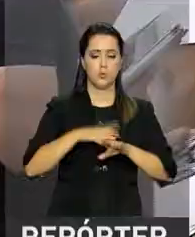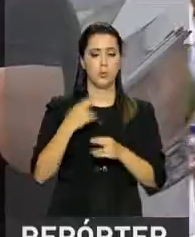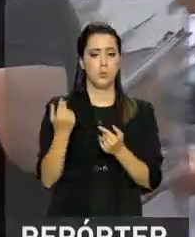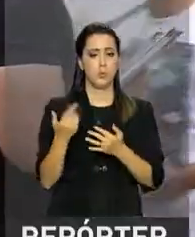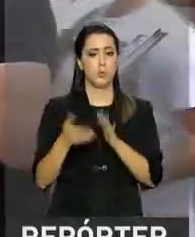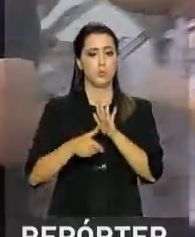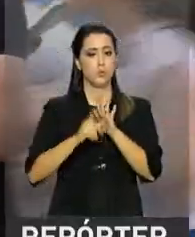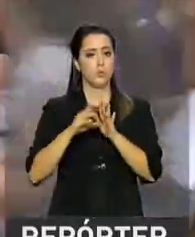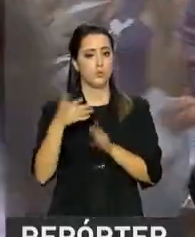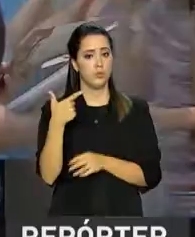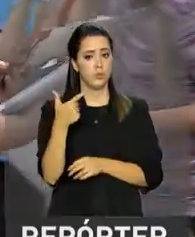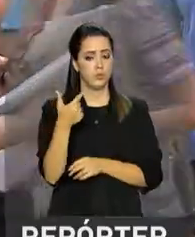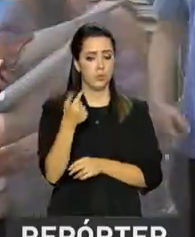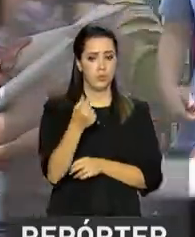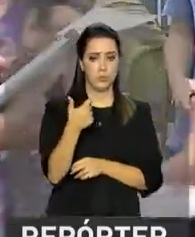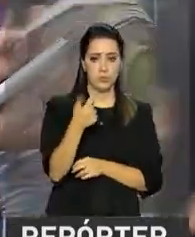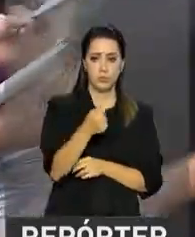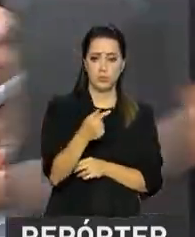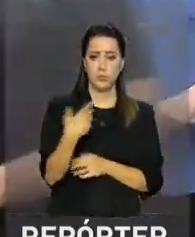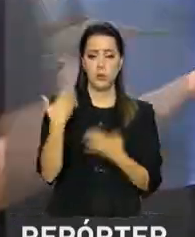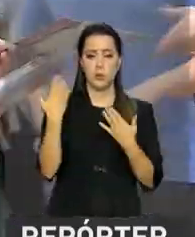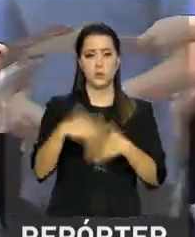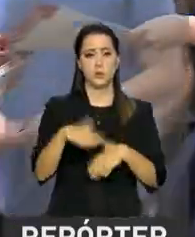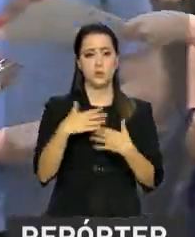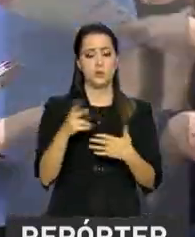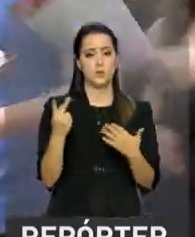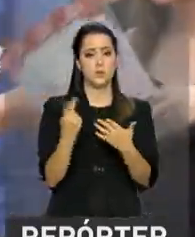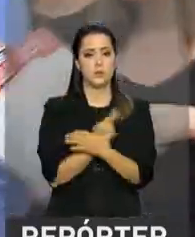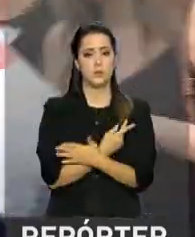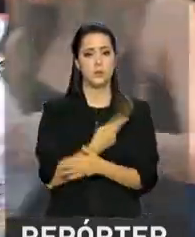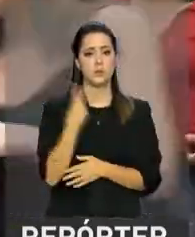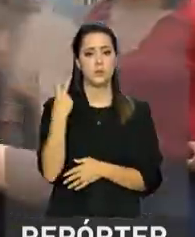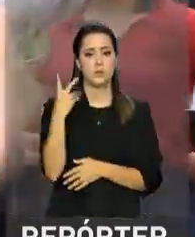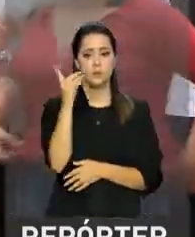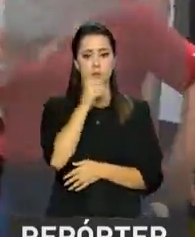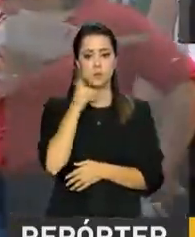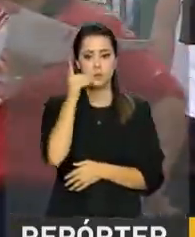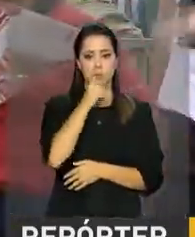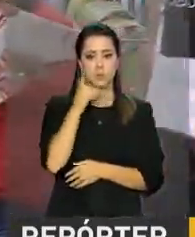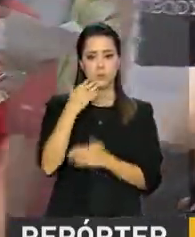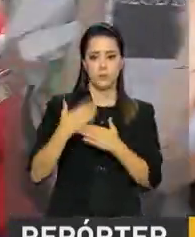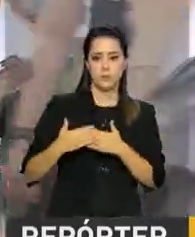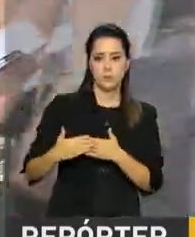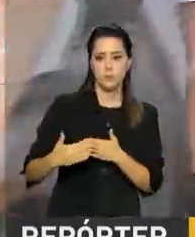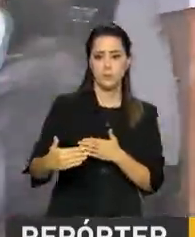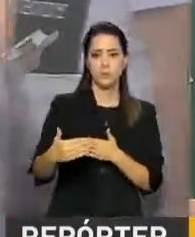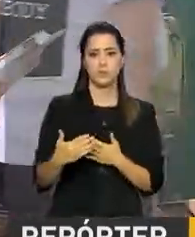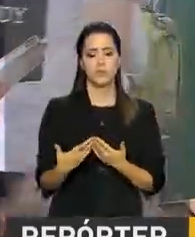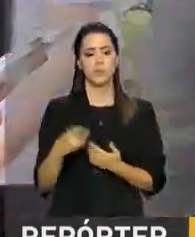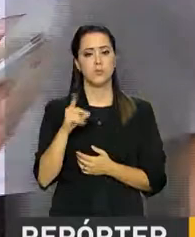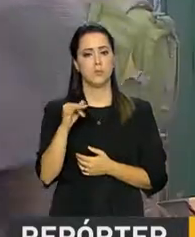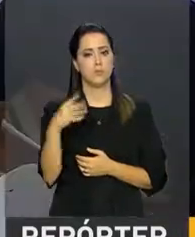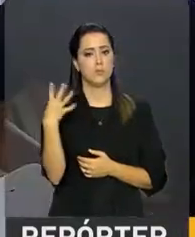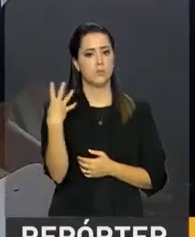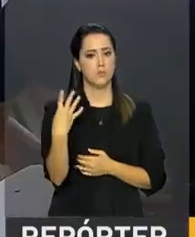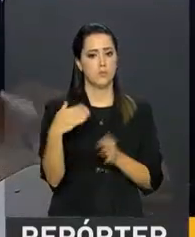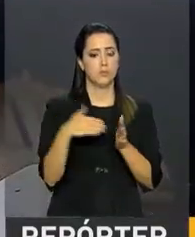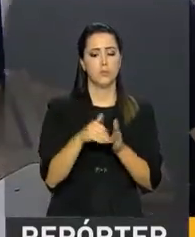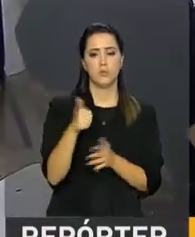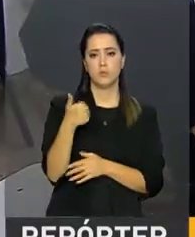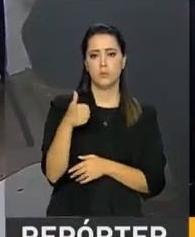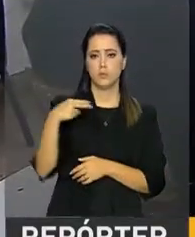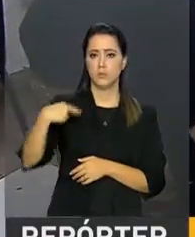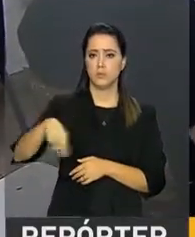as provas do enem serão realizadas em dois domingos seguidos nos dias 4 e 11 de novembro no